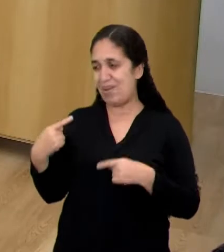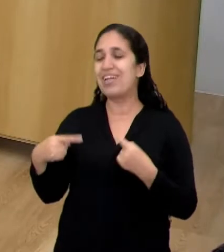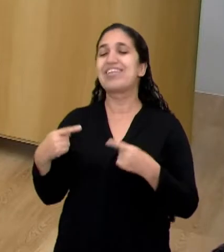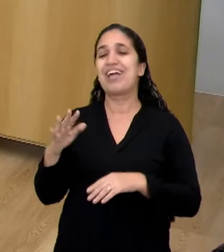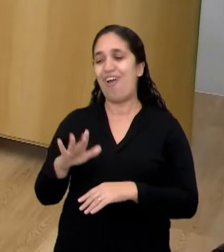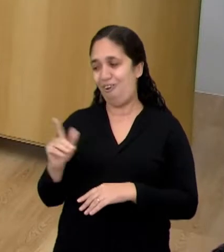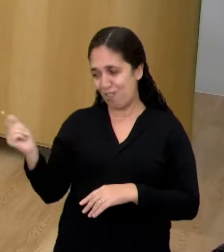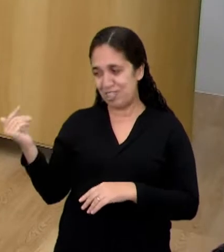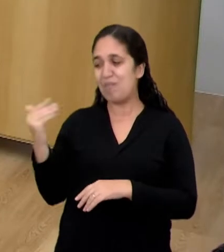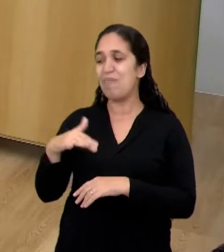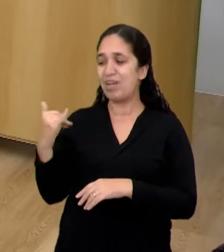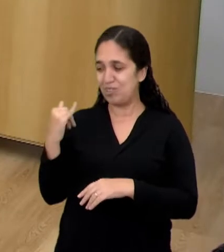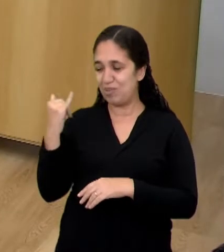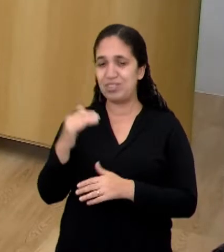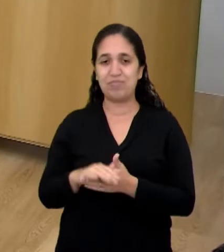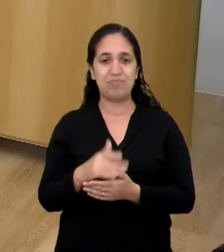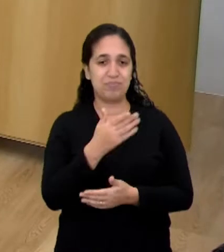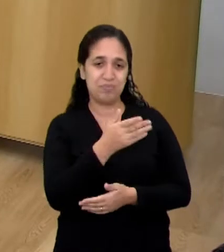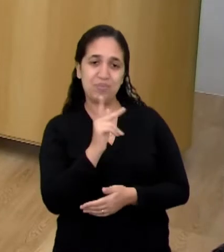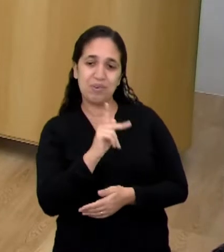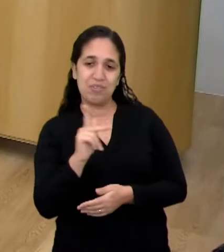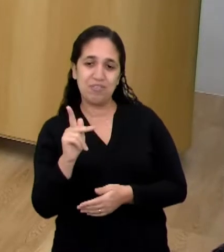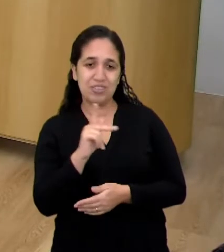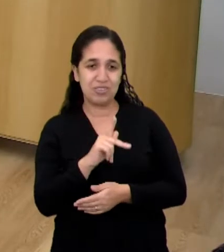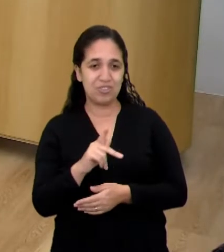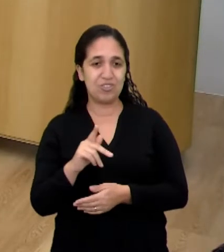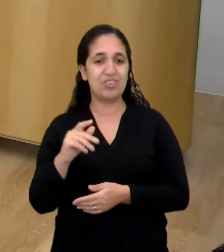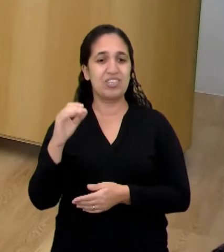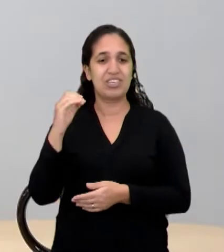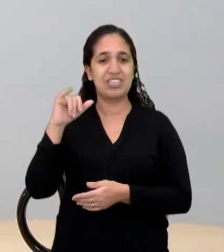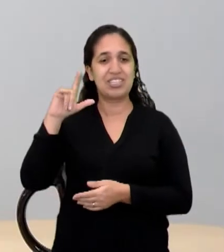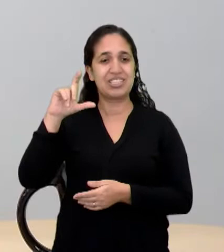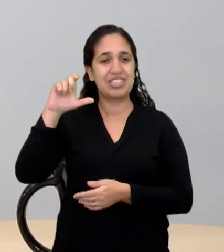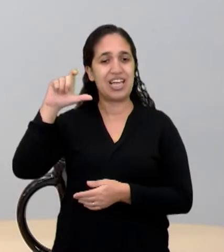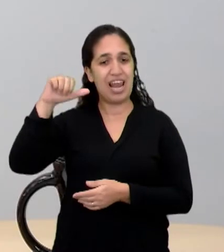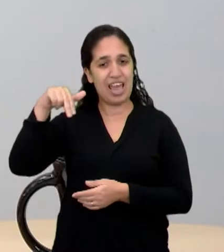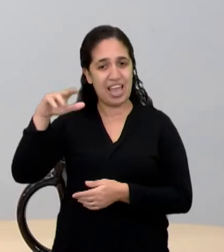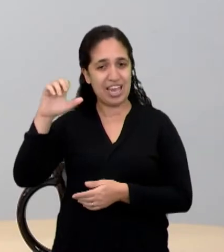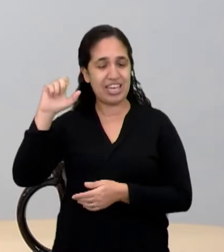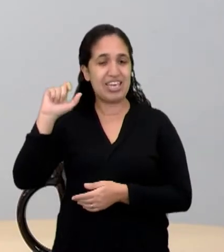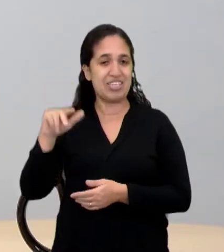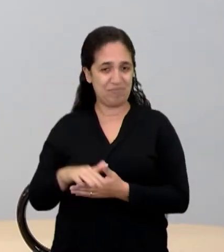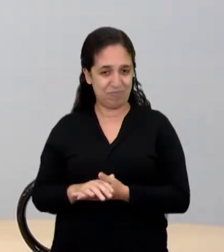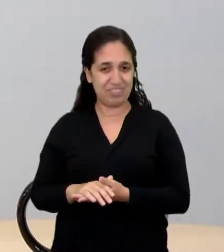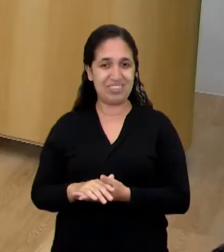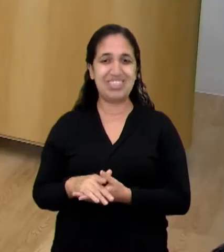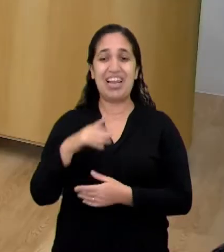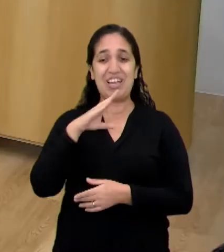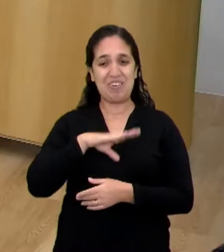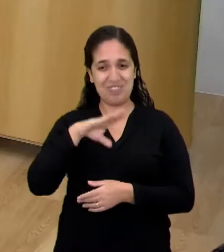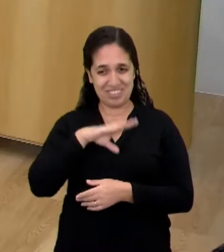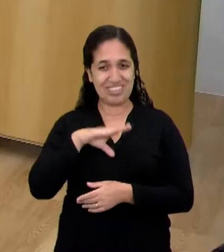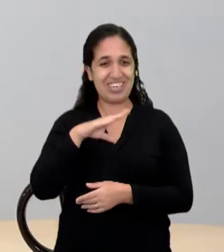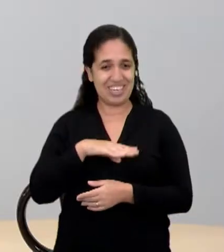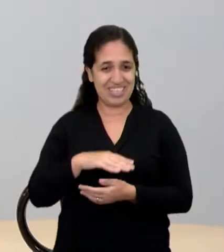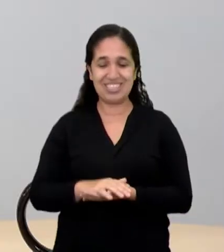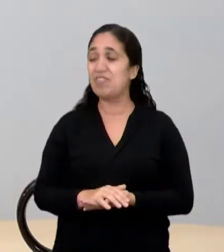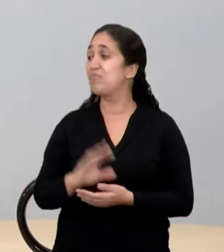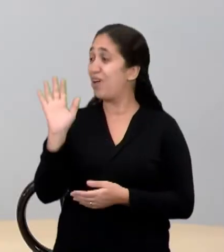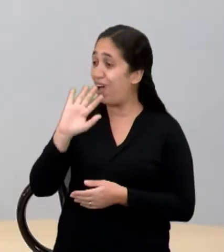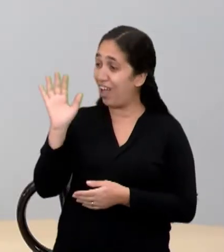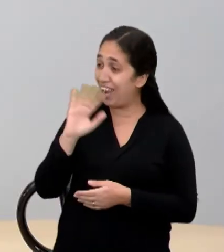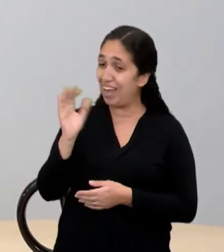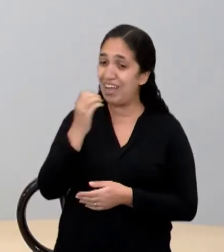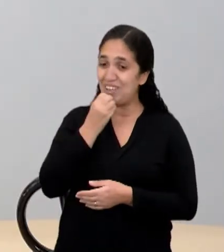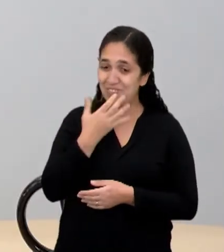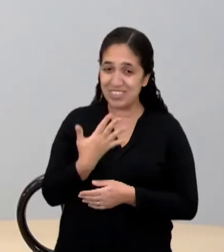ser importantíssima. E a minha parceira de sempre, né, a professora Silene Félix, professora de língua portuguesa também. Olá pessoal, tudo bem